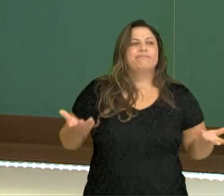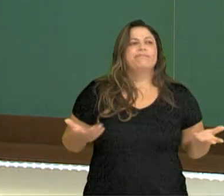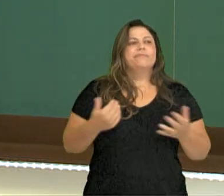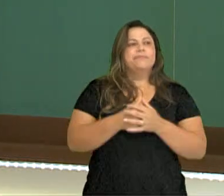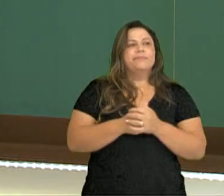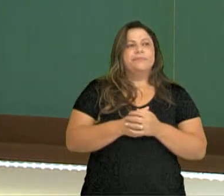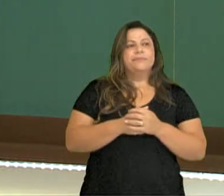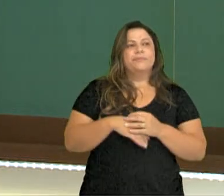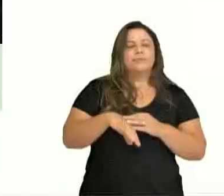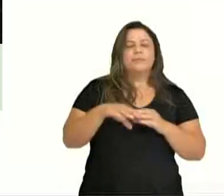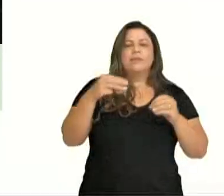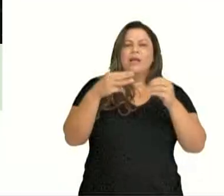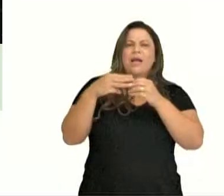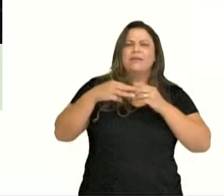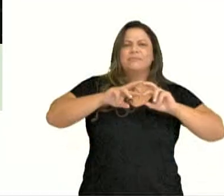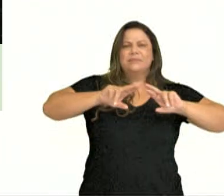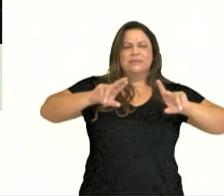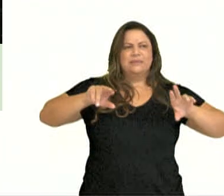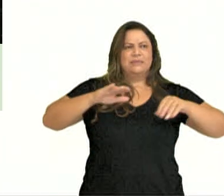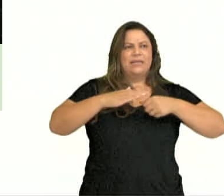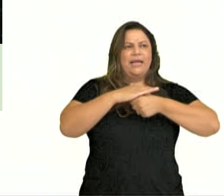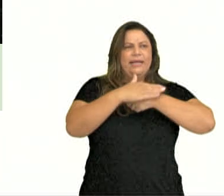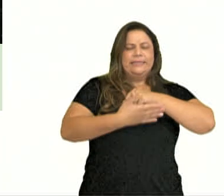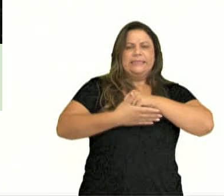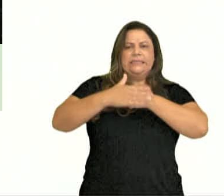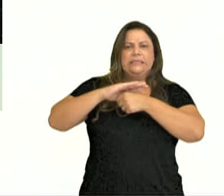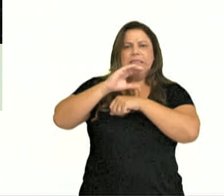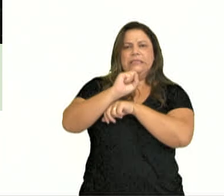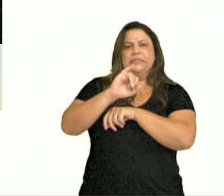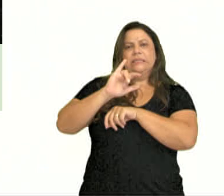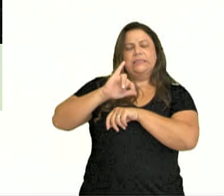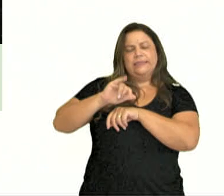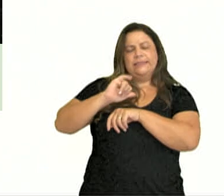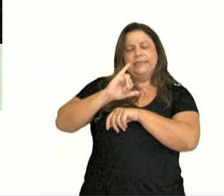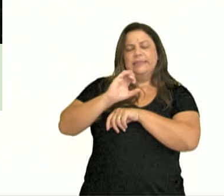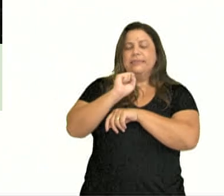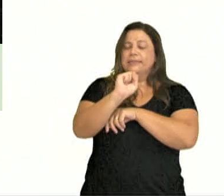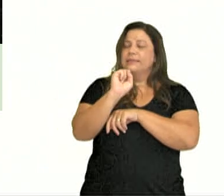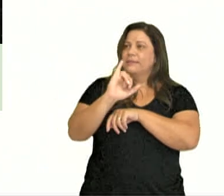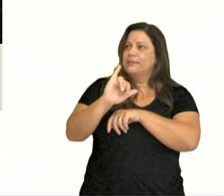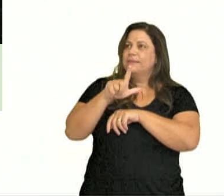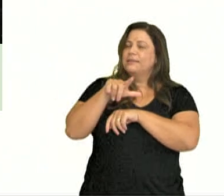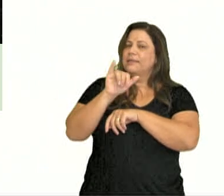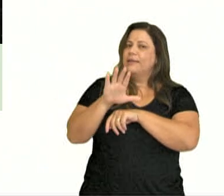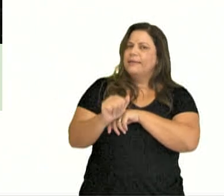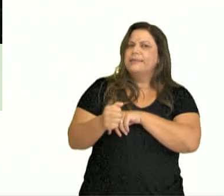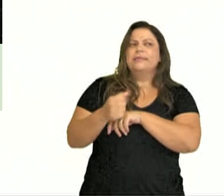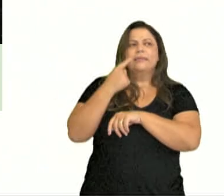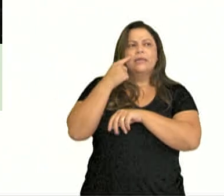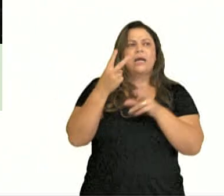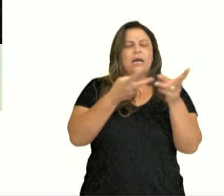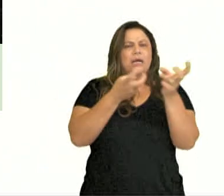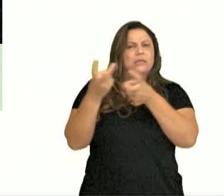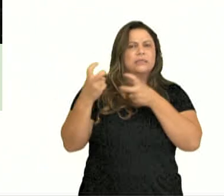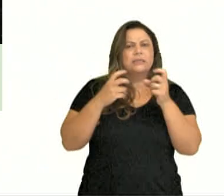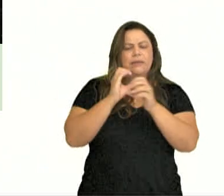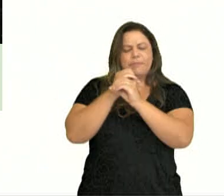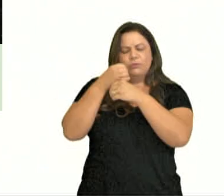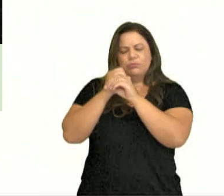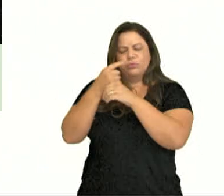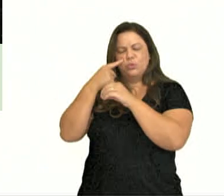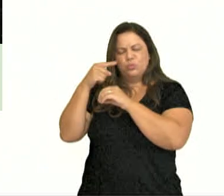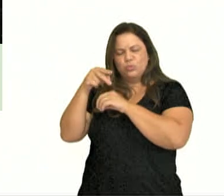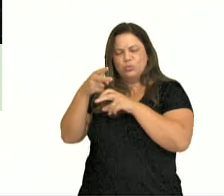parede celular dela é de sílica, então é uma estrutura, como vocês podem ver nessa imagem, que nós chamamos de